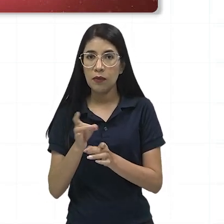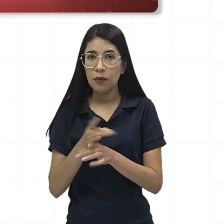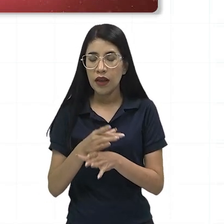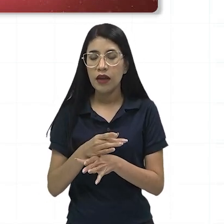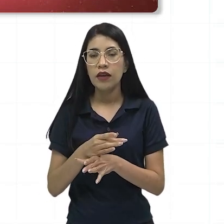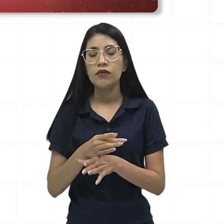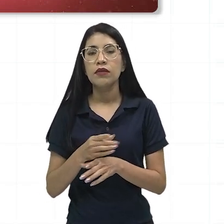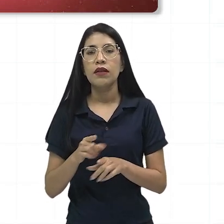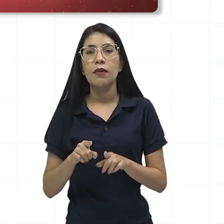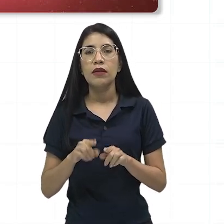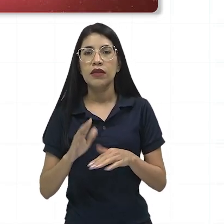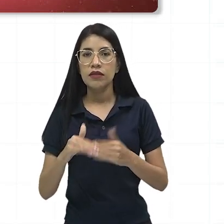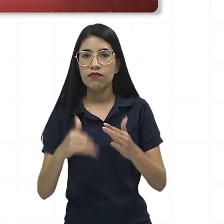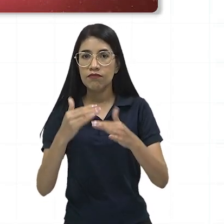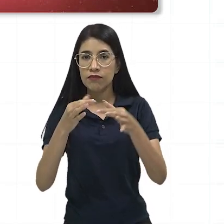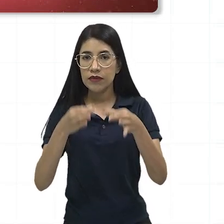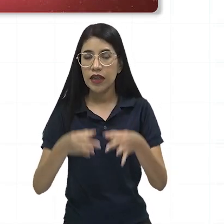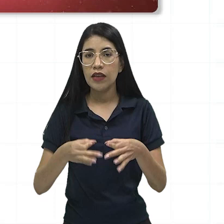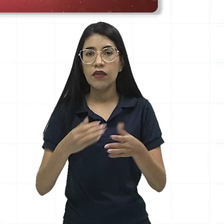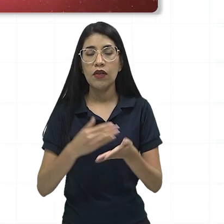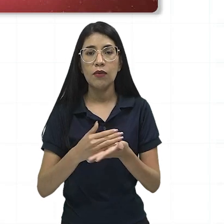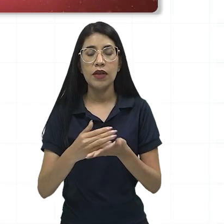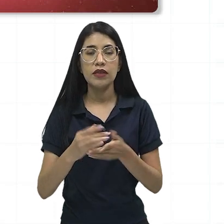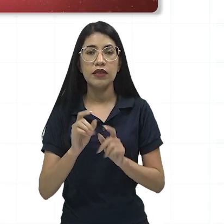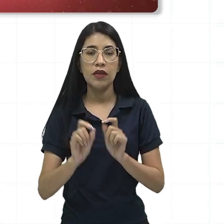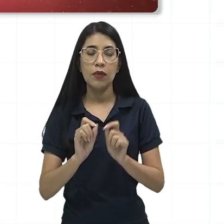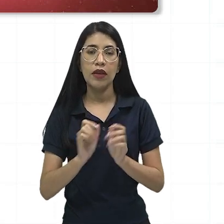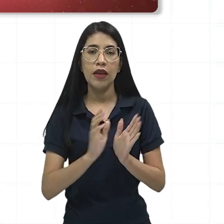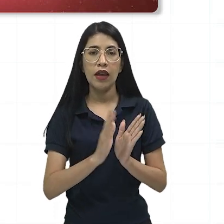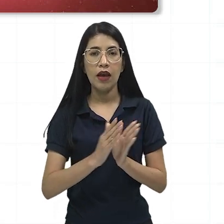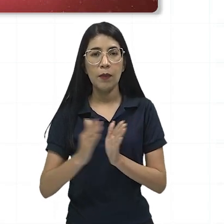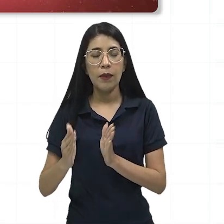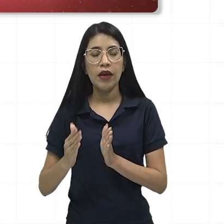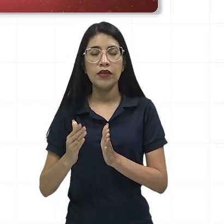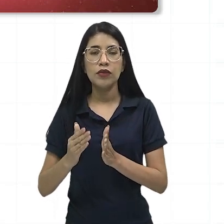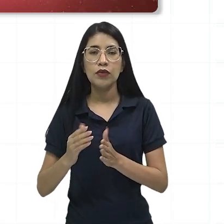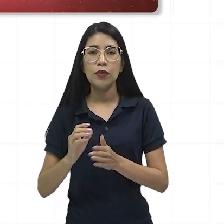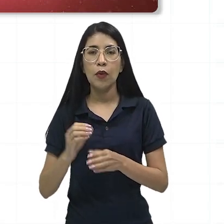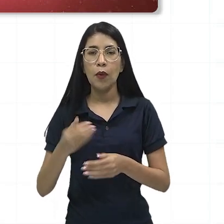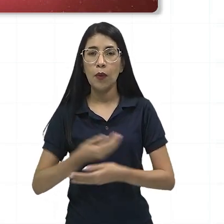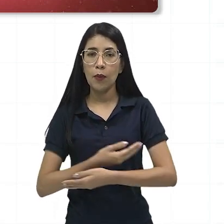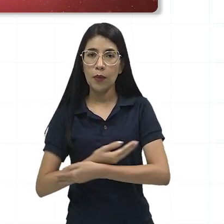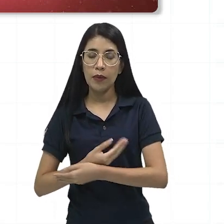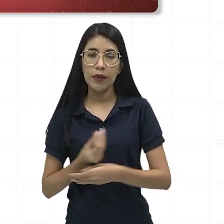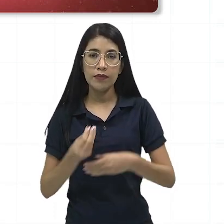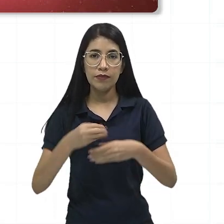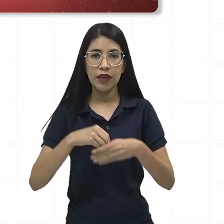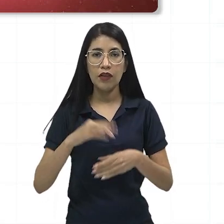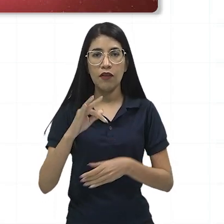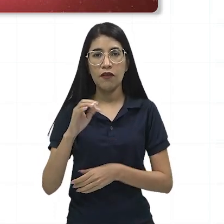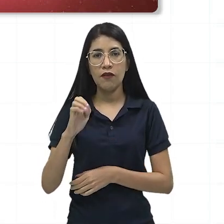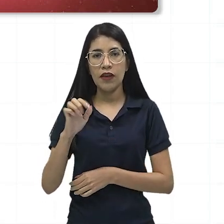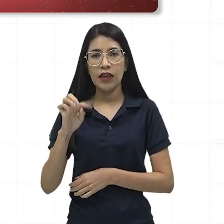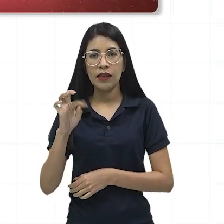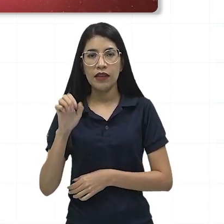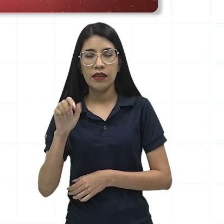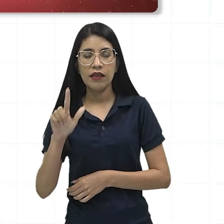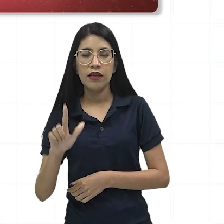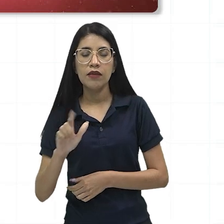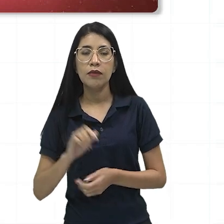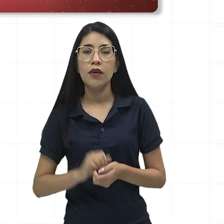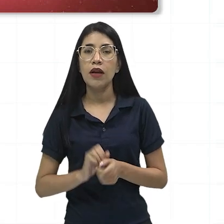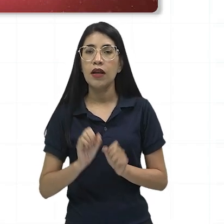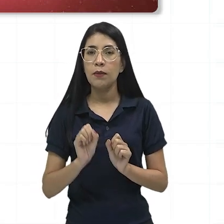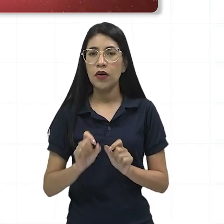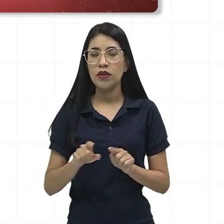completamente desenvolvidos, vai se iniciar a etapa fetal, né? Essa etapa fetal aí